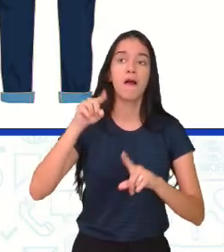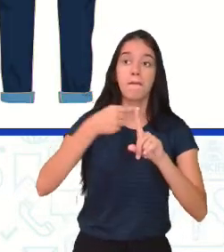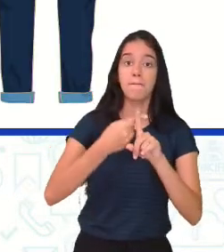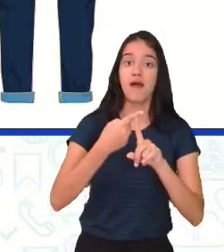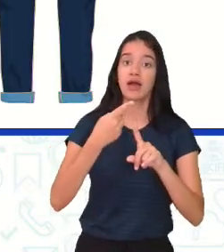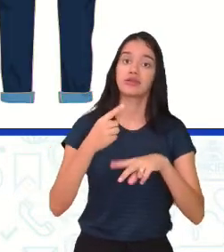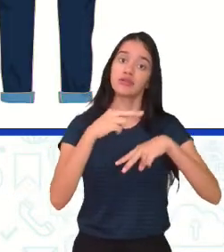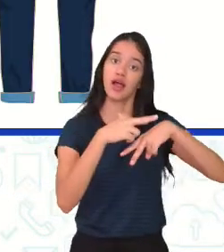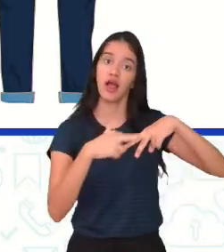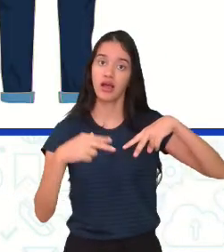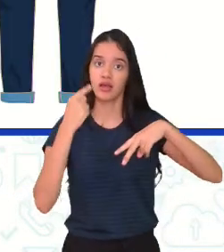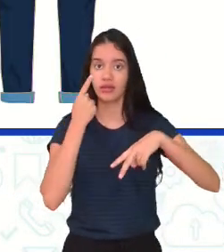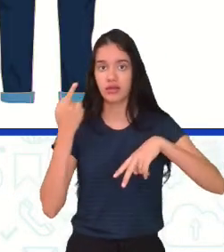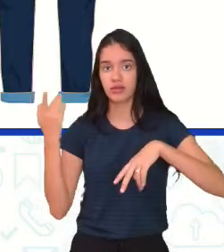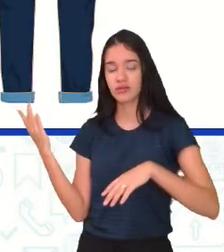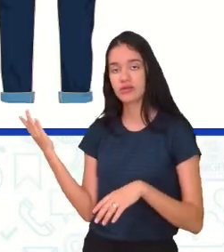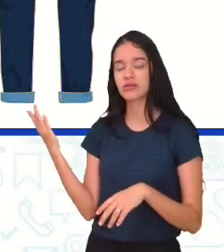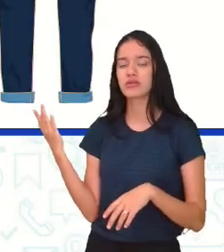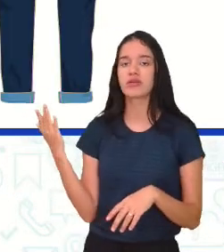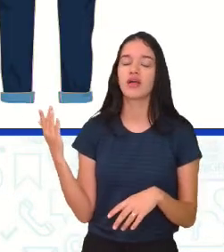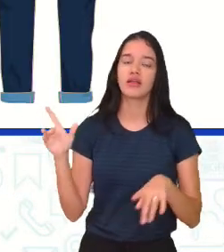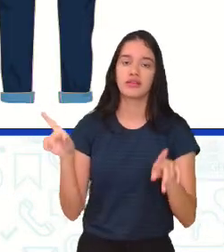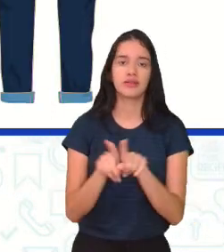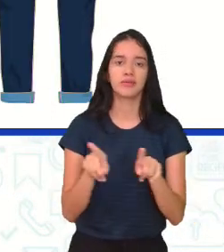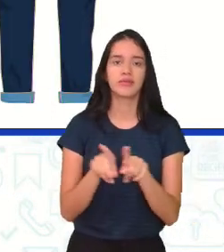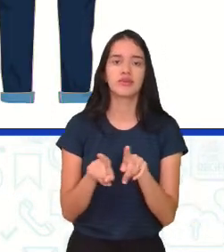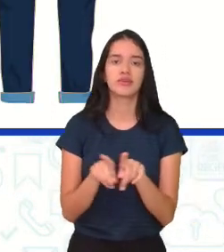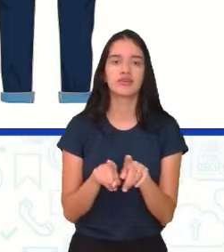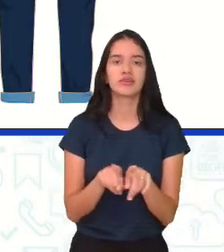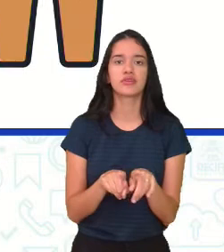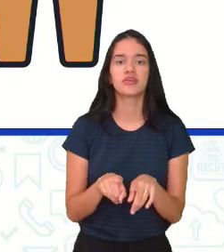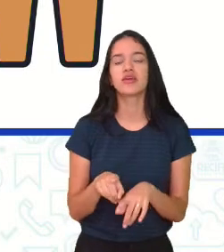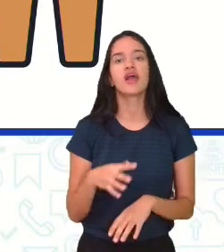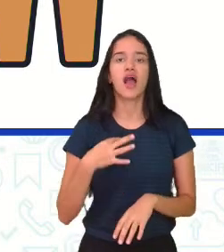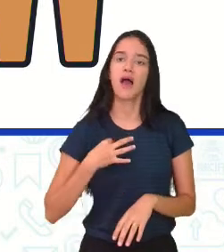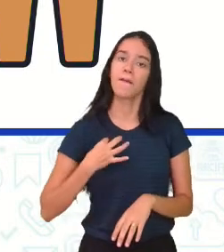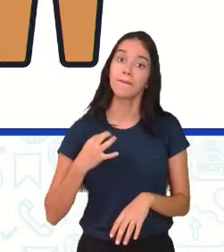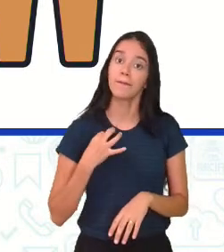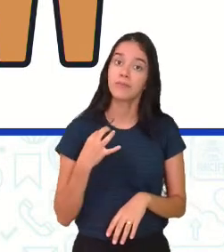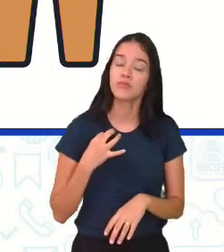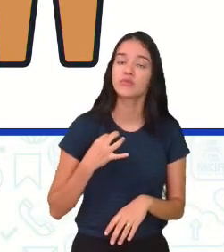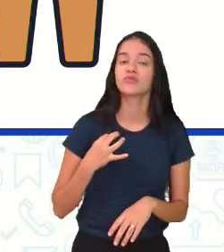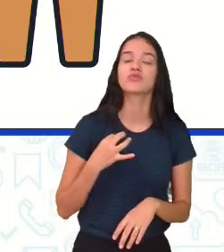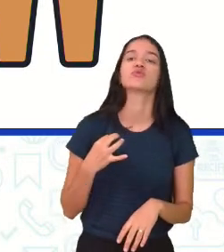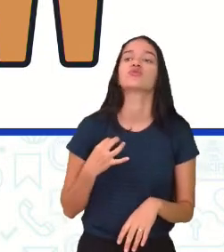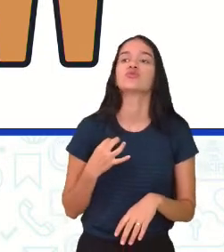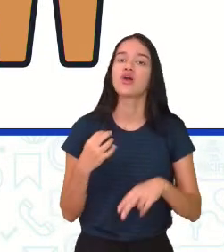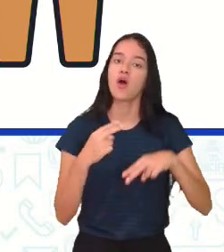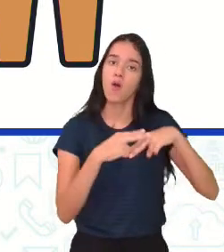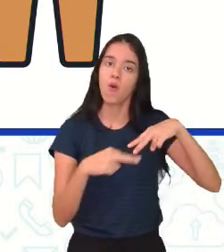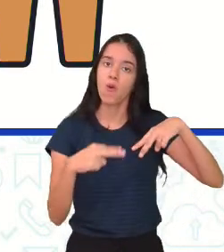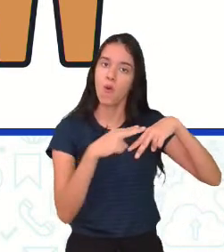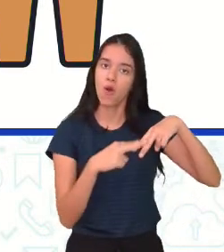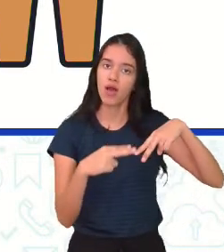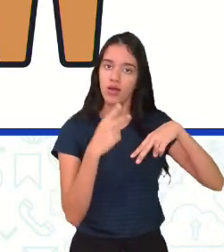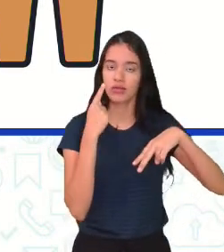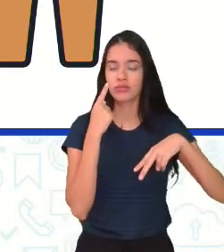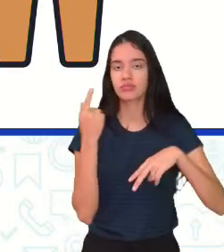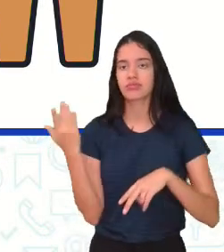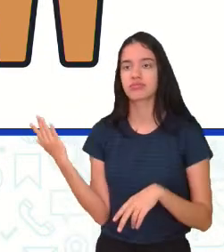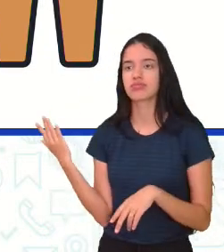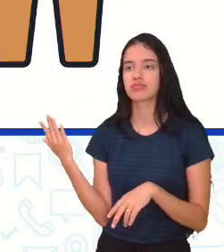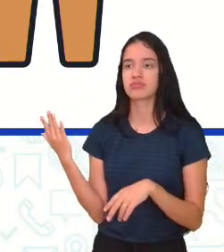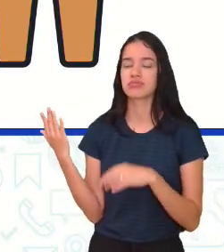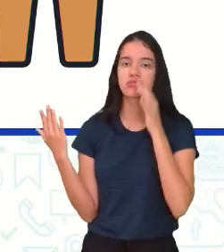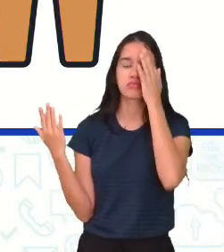a calça jeans. Posso utilizar a blusa azul com a calça de pescador. Para mim não